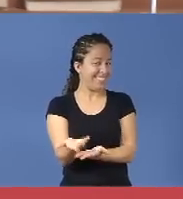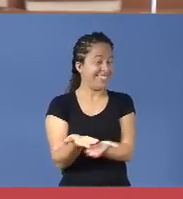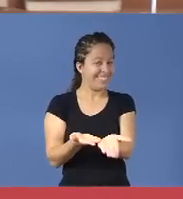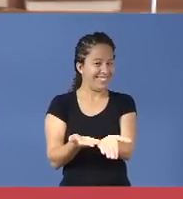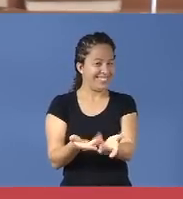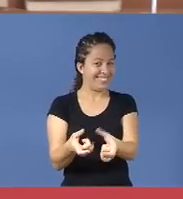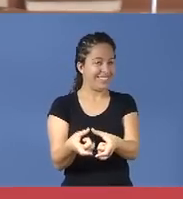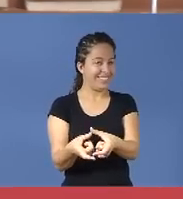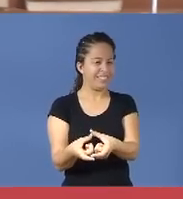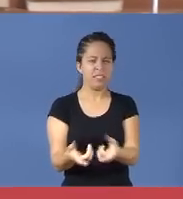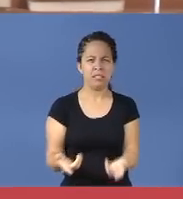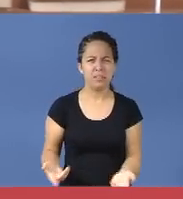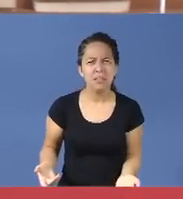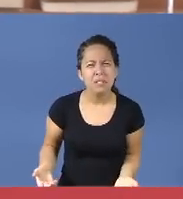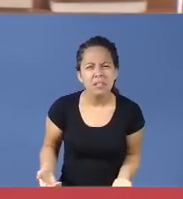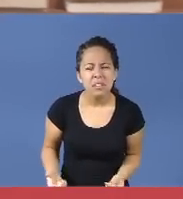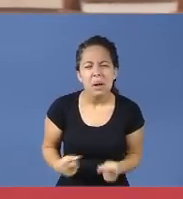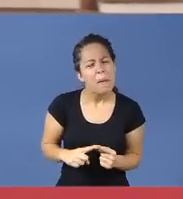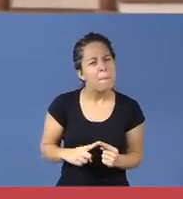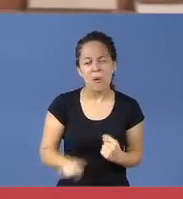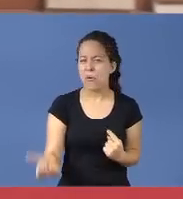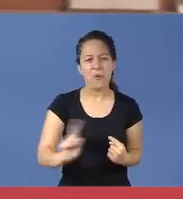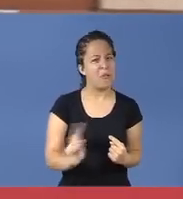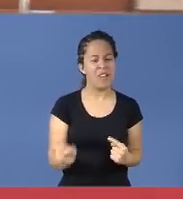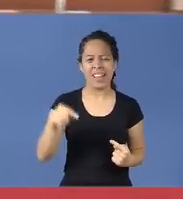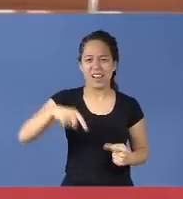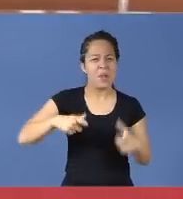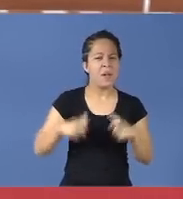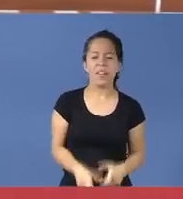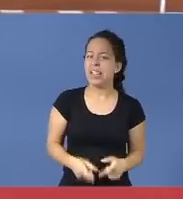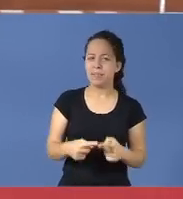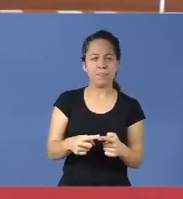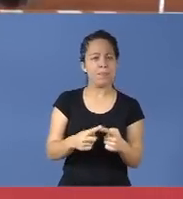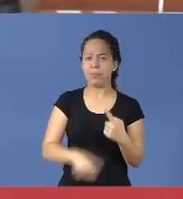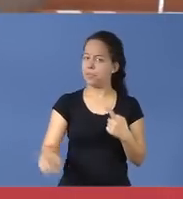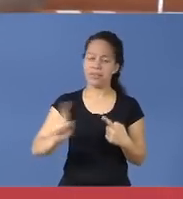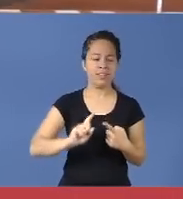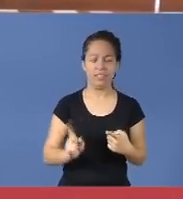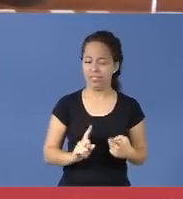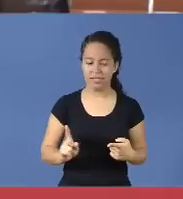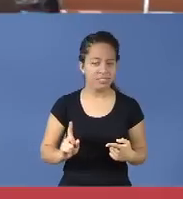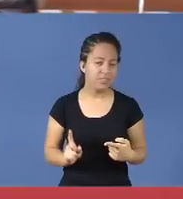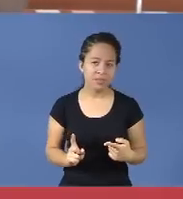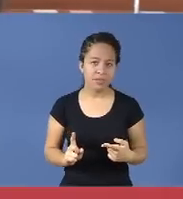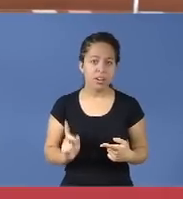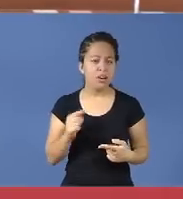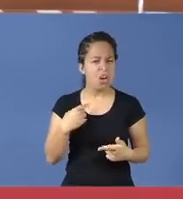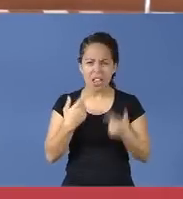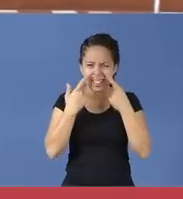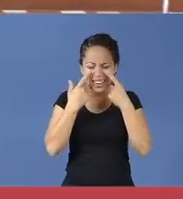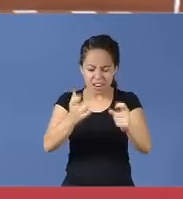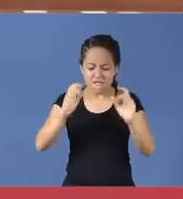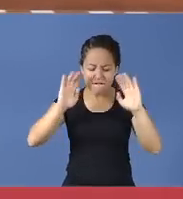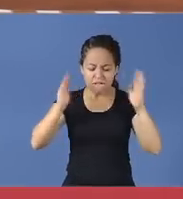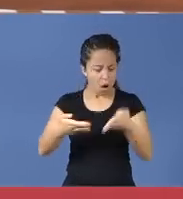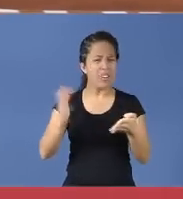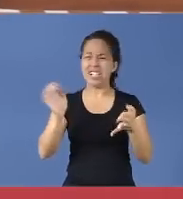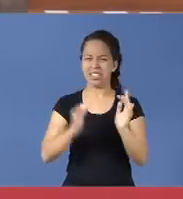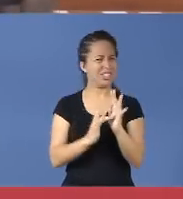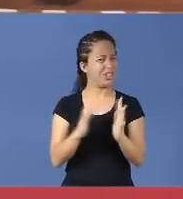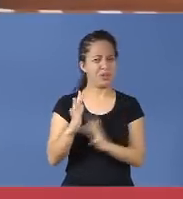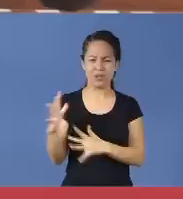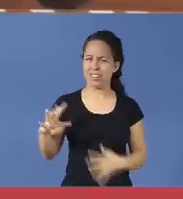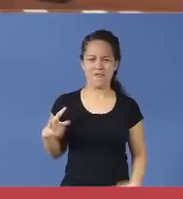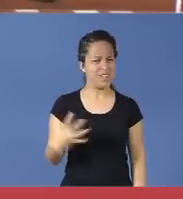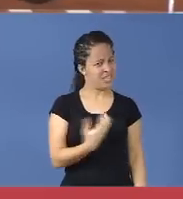não sei de que, de tanta doideira, não é? Pensando naquilo que não nos interessa.